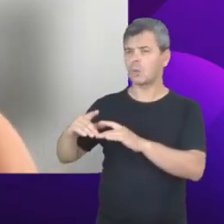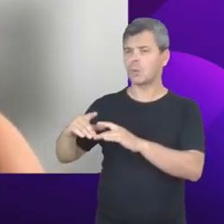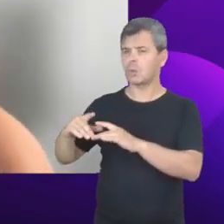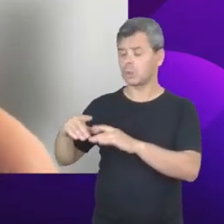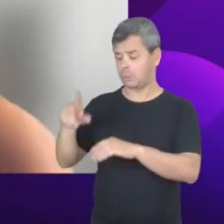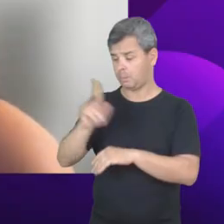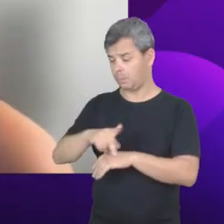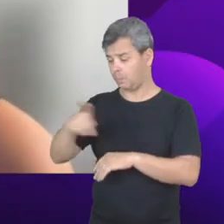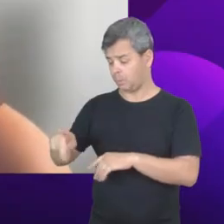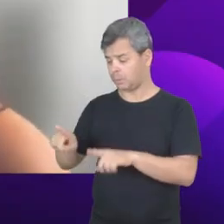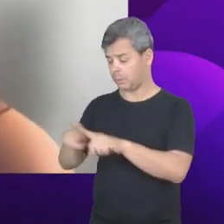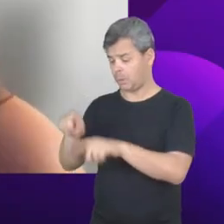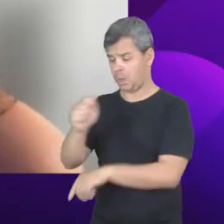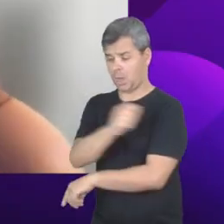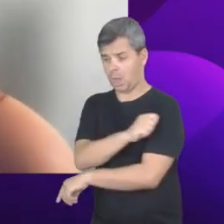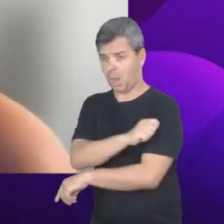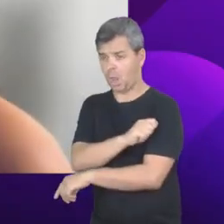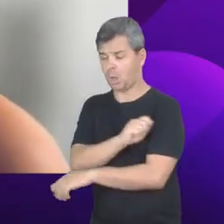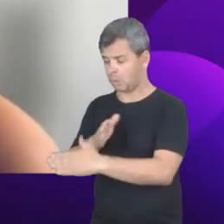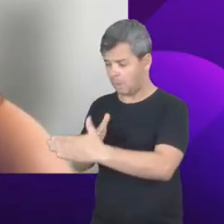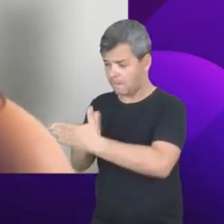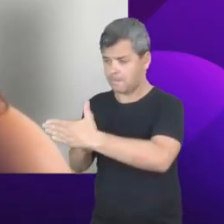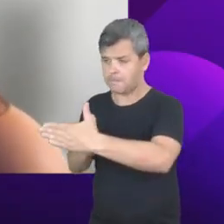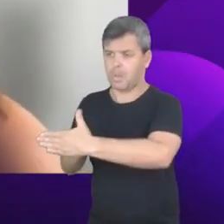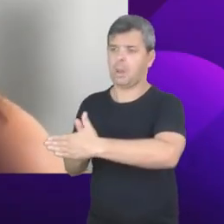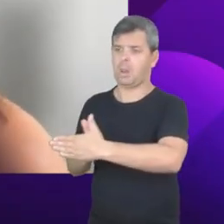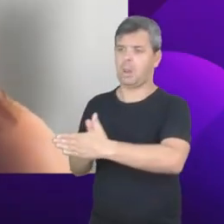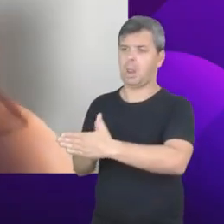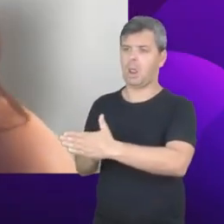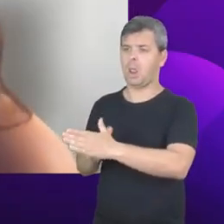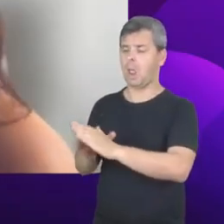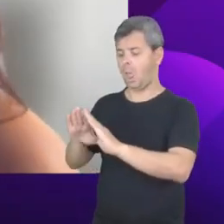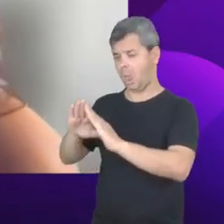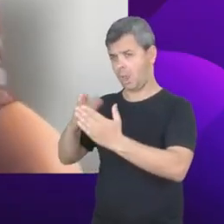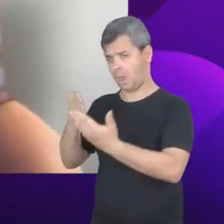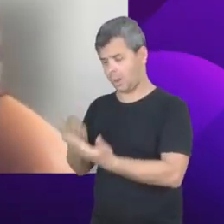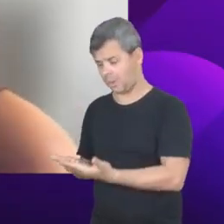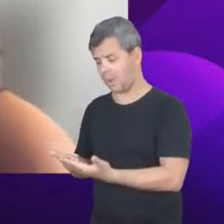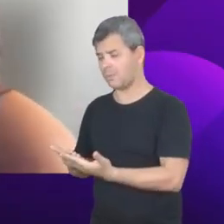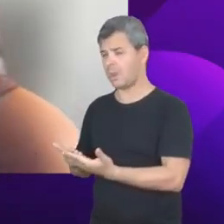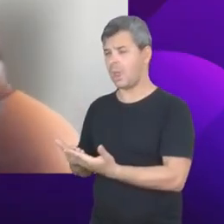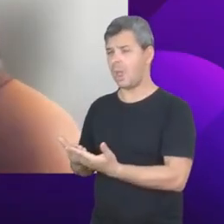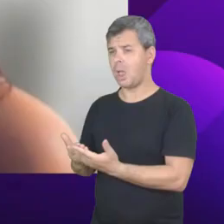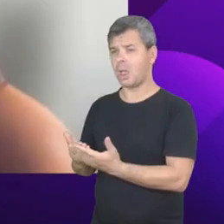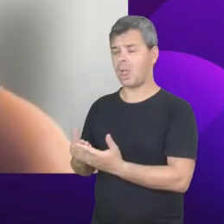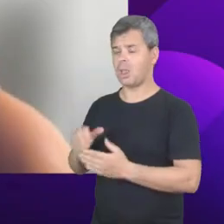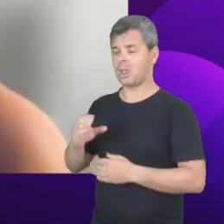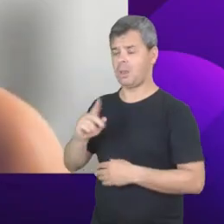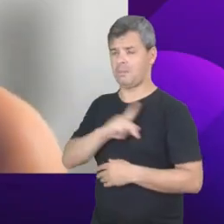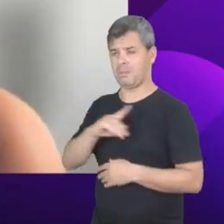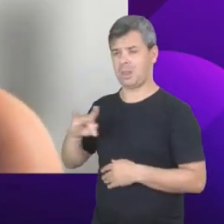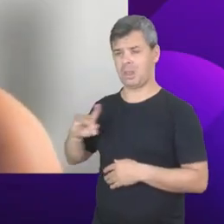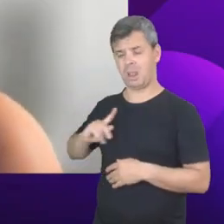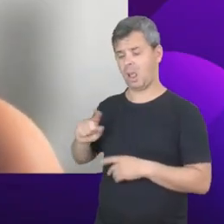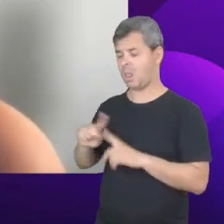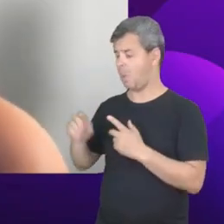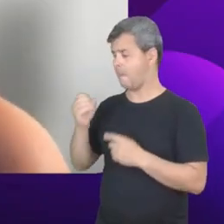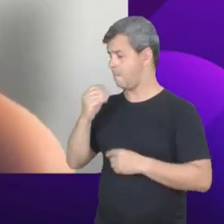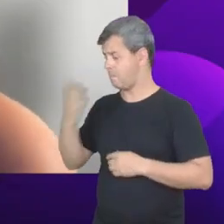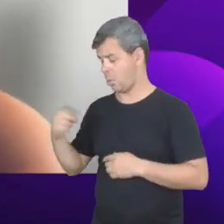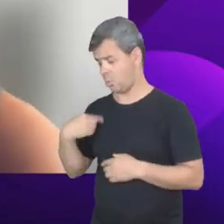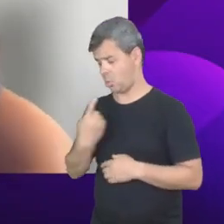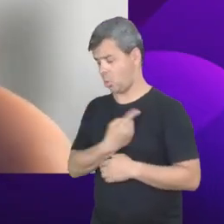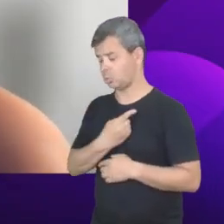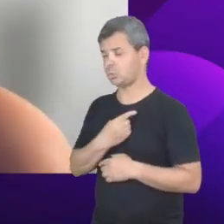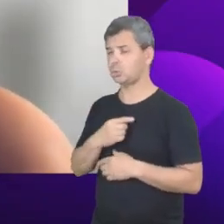esses professores, a gente consegue barrar isso. A gente sabe que as escolas cívico-militares não são boas para os nossos estudantes.